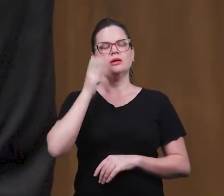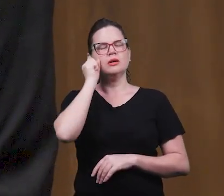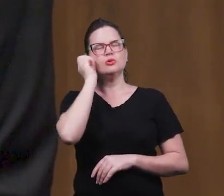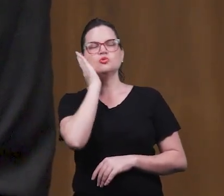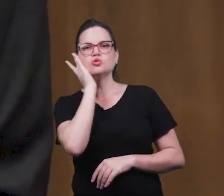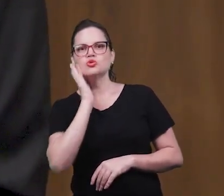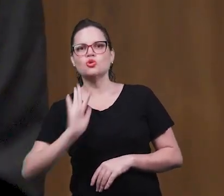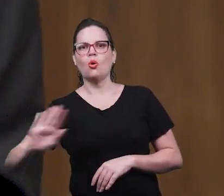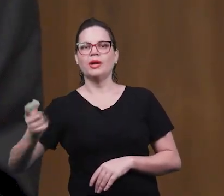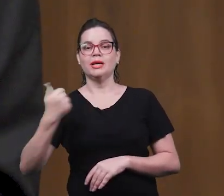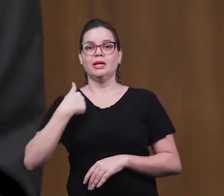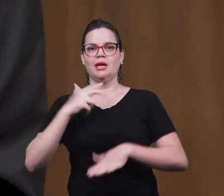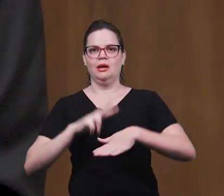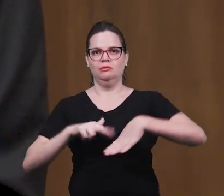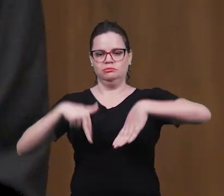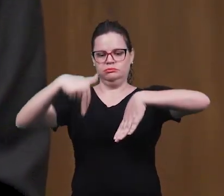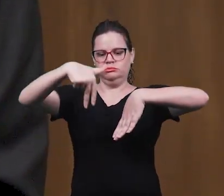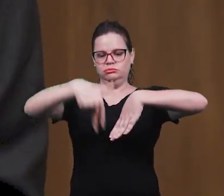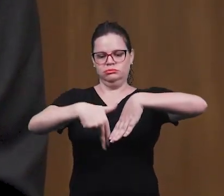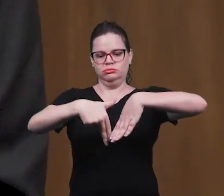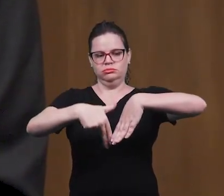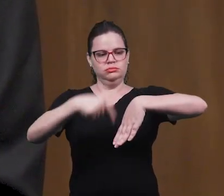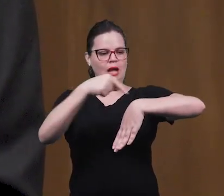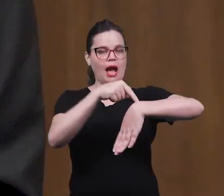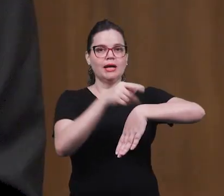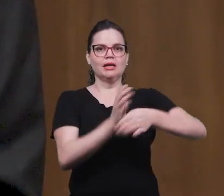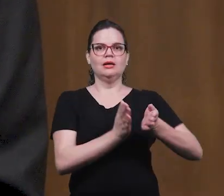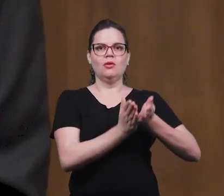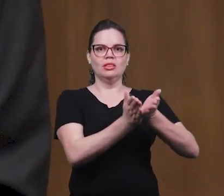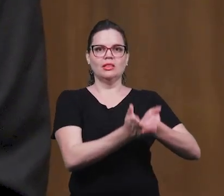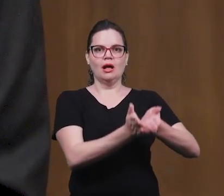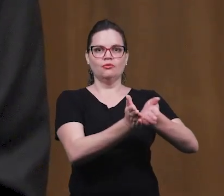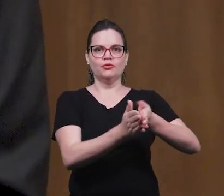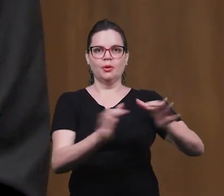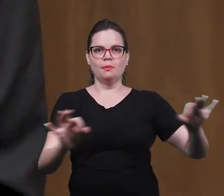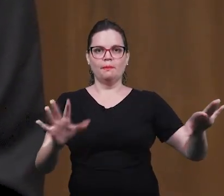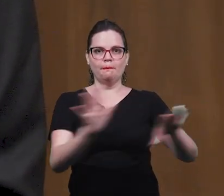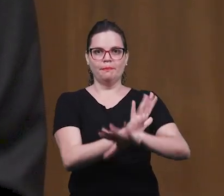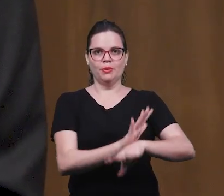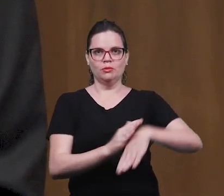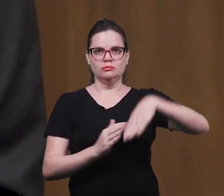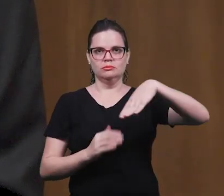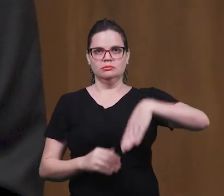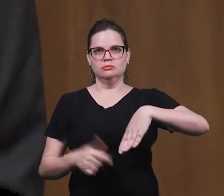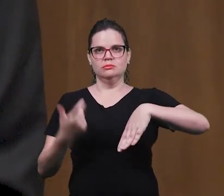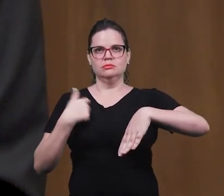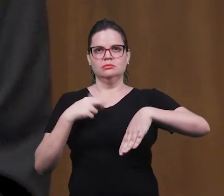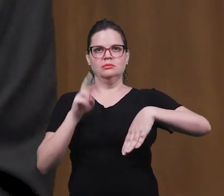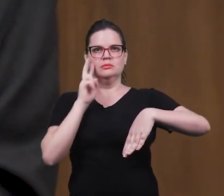estava lá embaixo controlando o acesso. E o navio estava pronto para sair. Aí eu vi um oficial com um uniforme